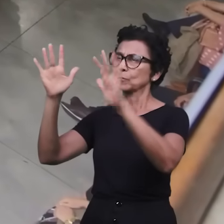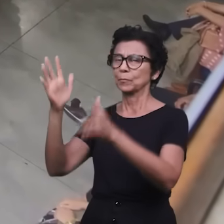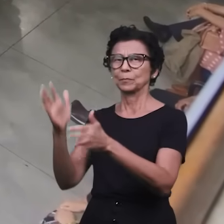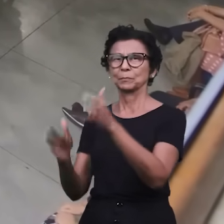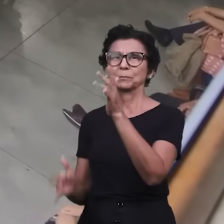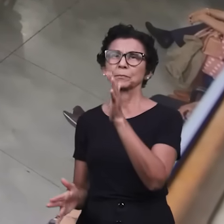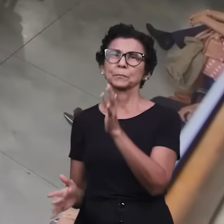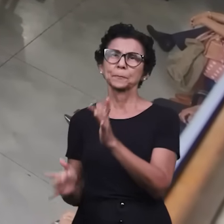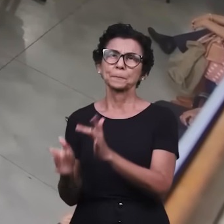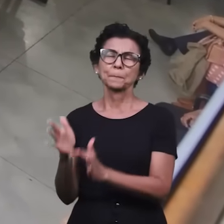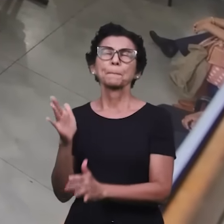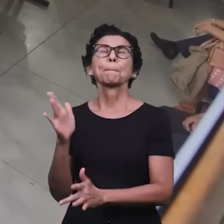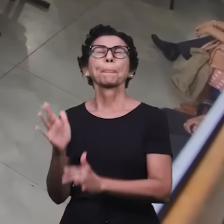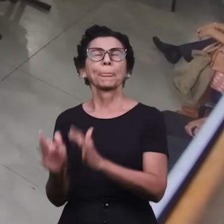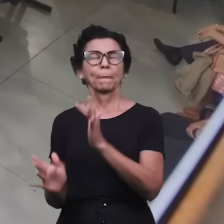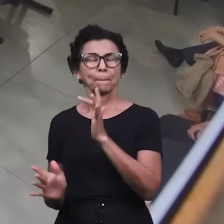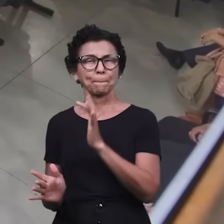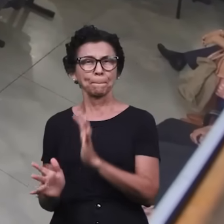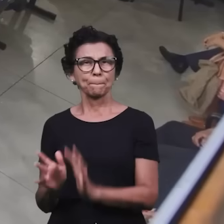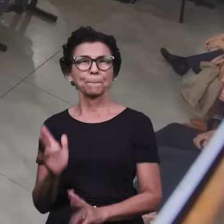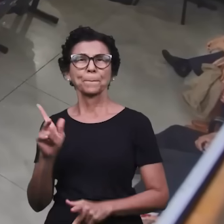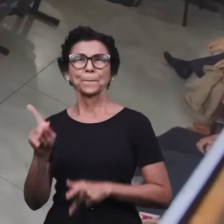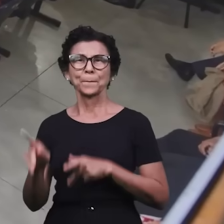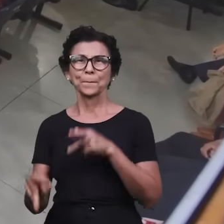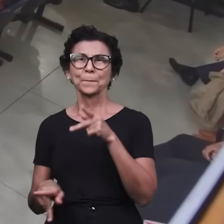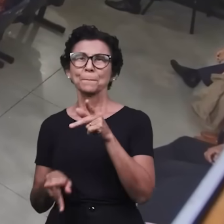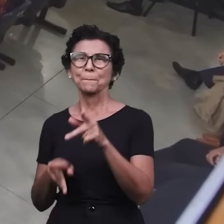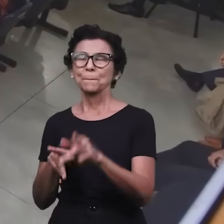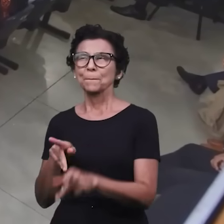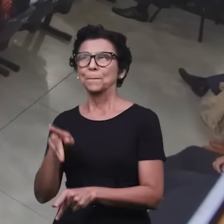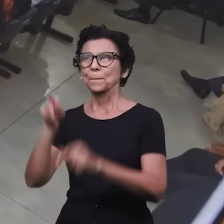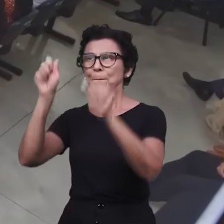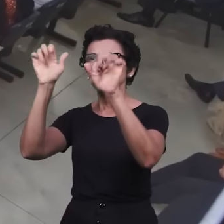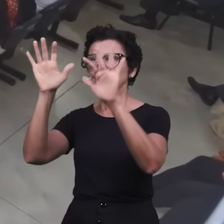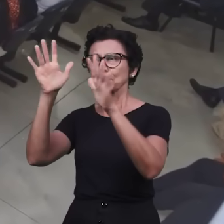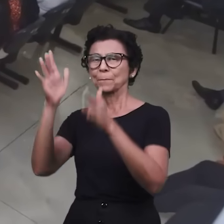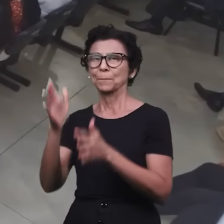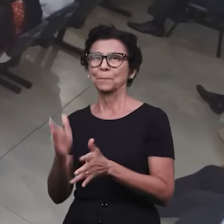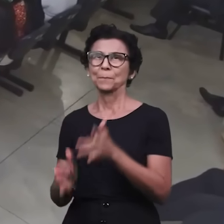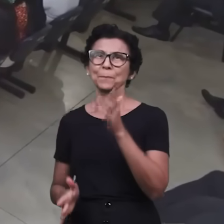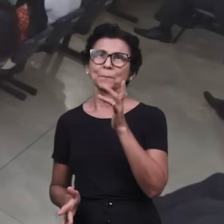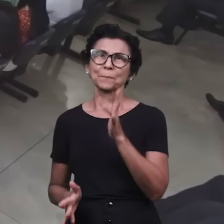Derrama as Tuas bênçãos, a Tua